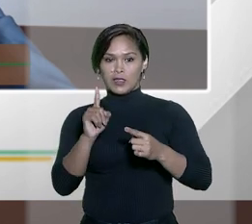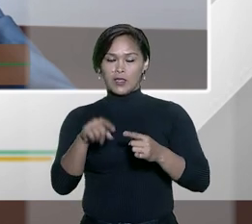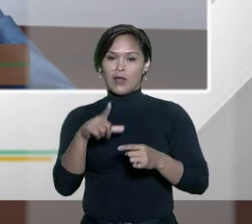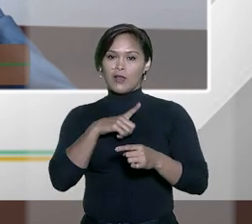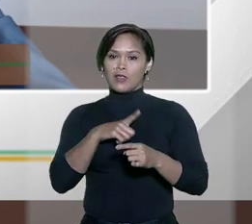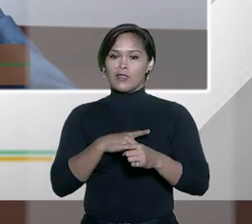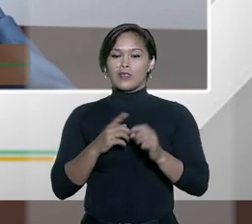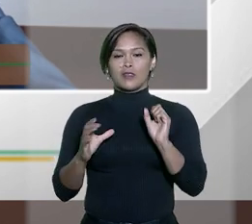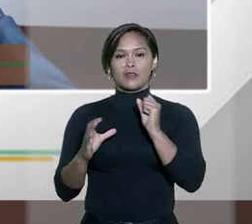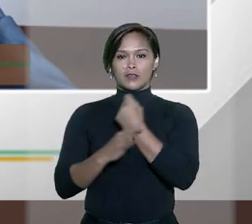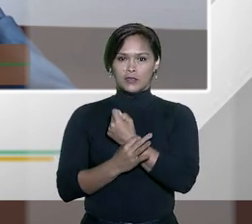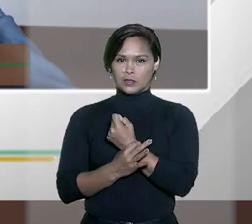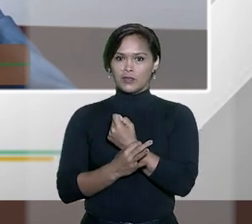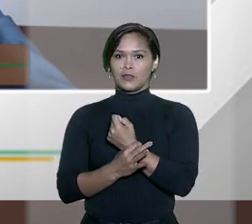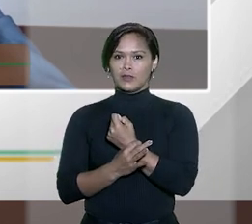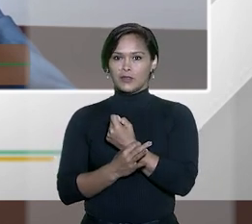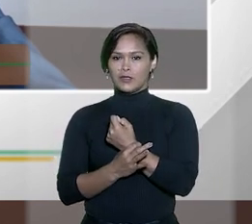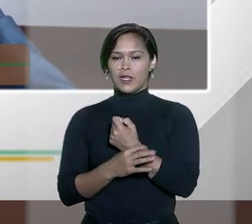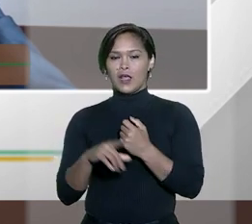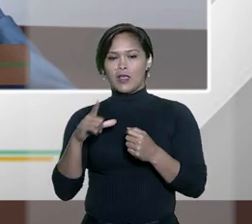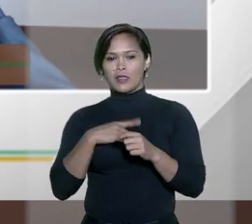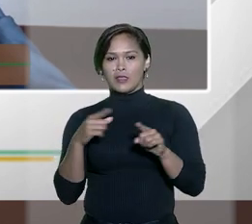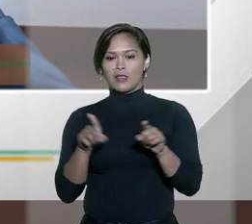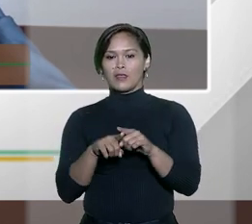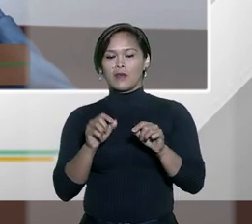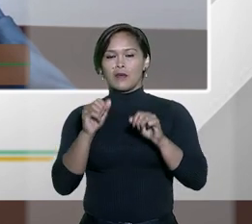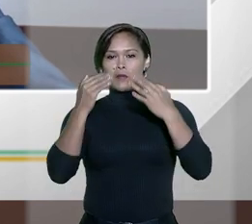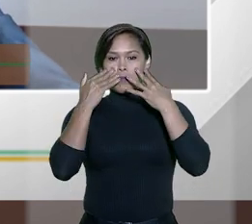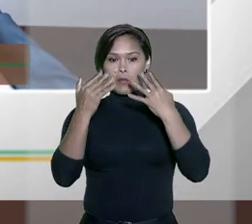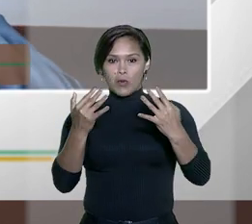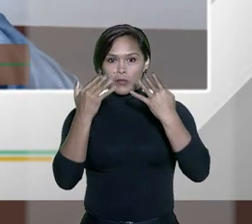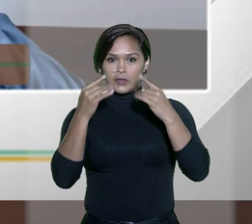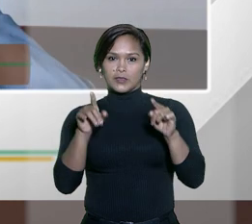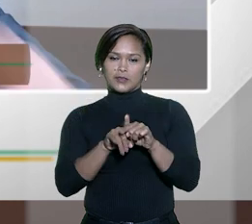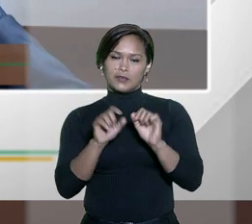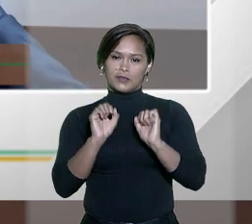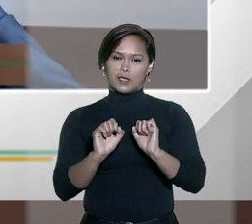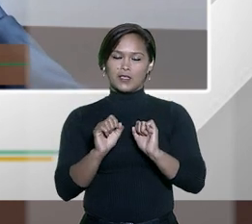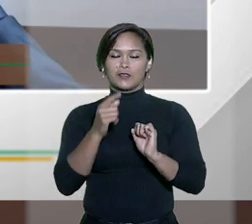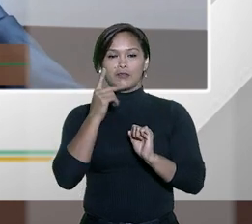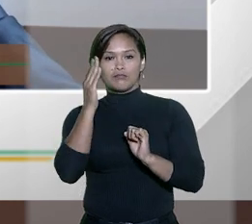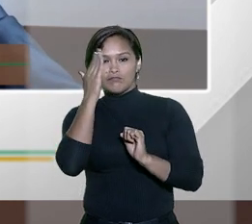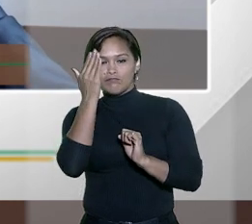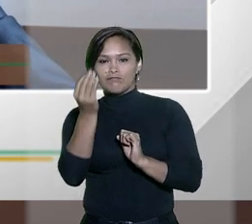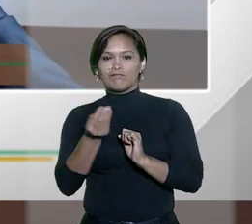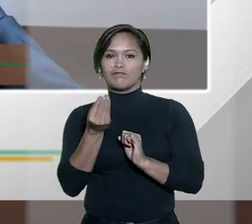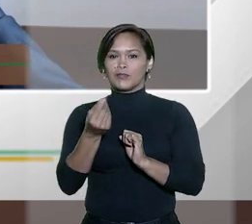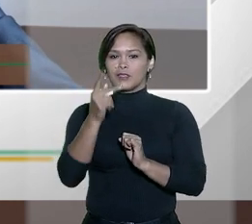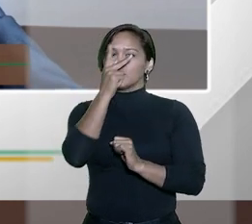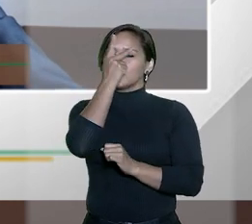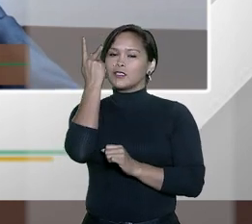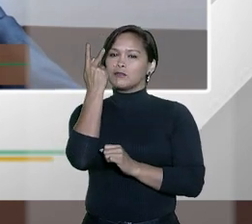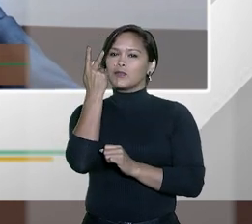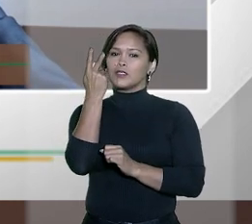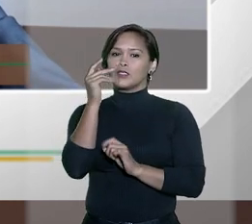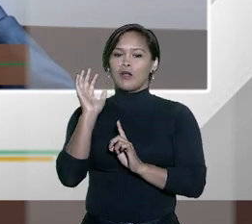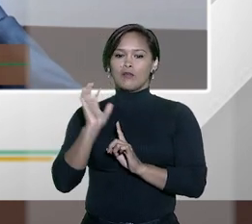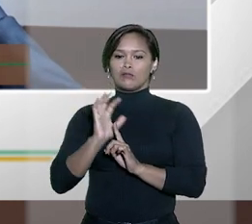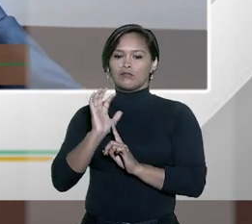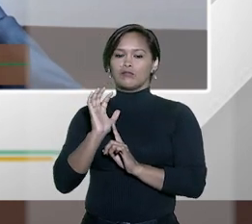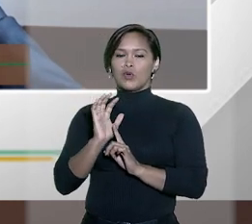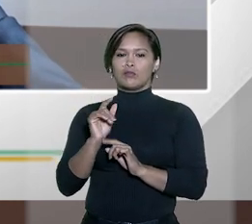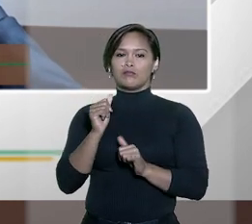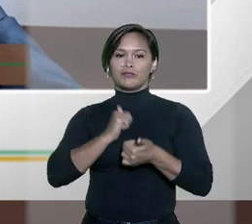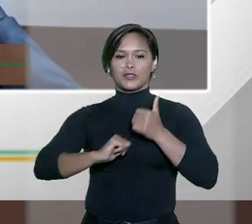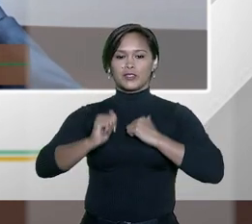há um aspecto de segurança, há um aspecto de publicidade, enfim. Nós sabemos que as pessoas são muito assediadas